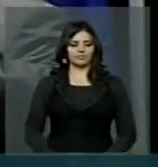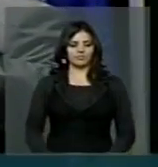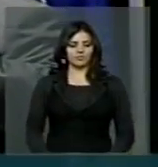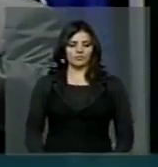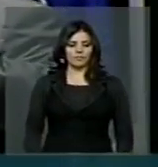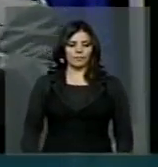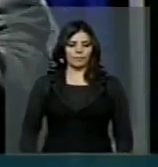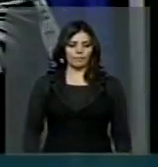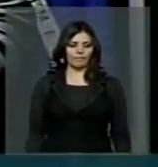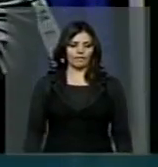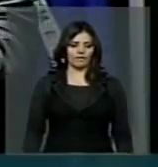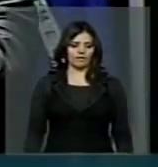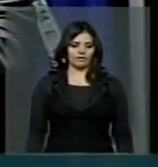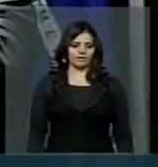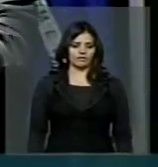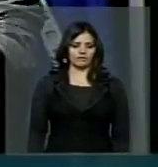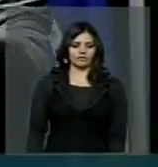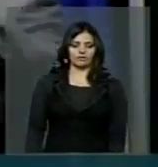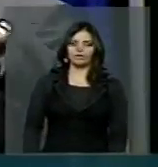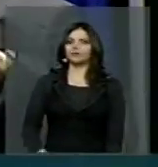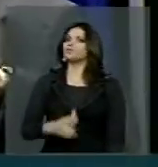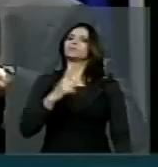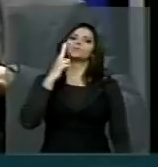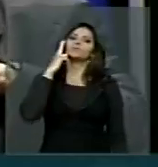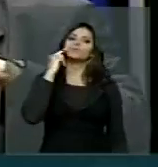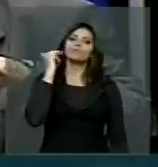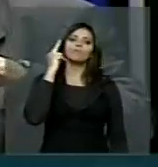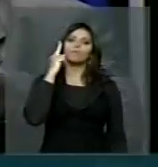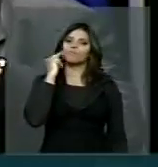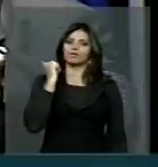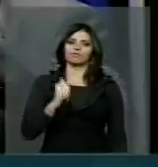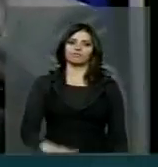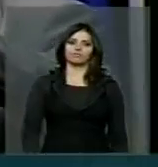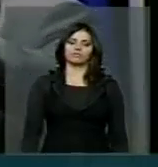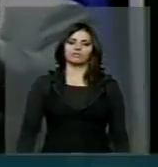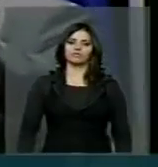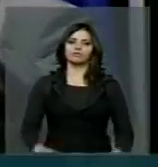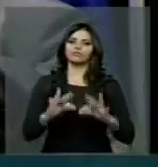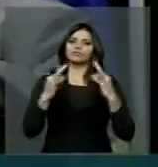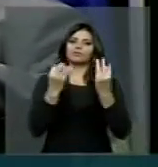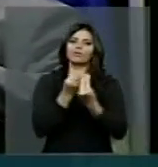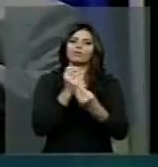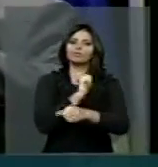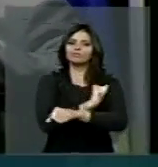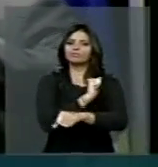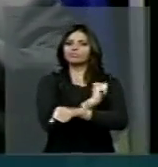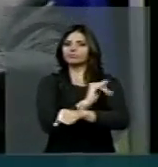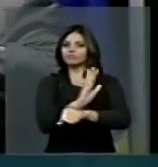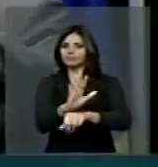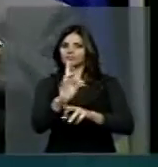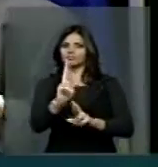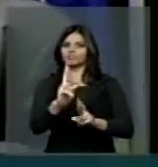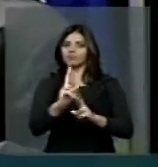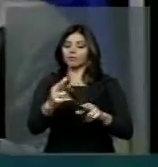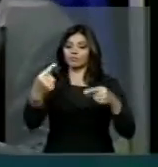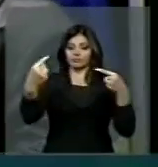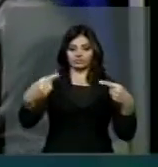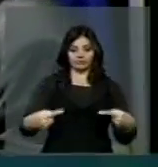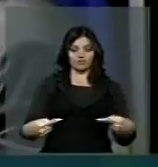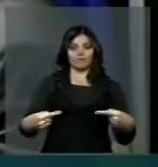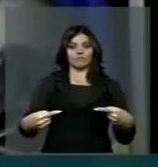Era o que normalmente todos esperavam da